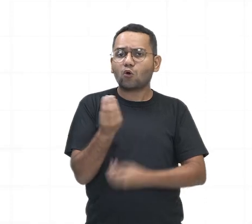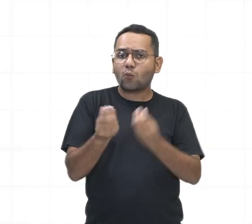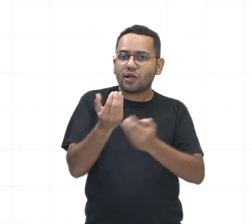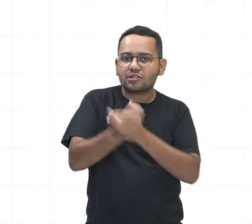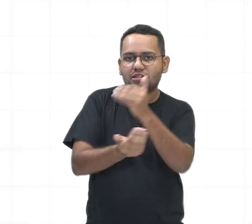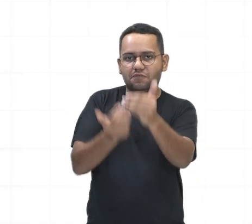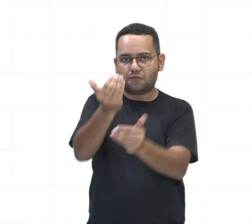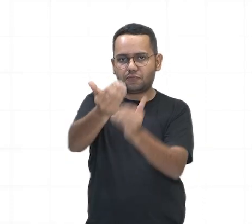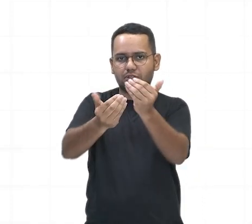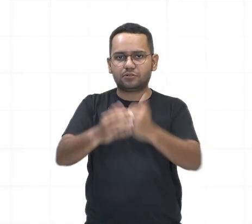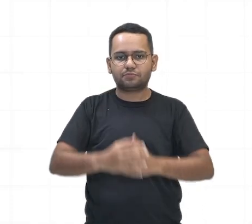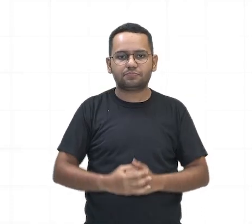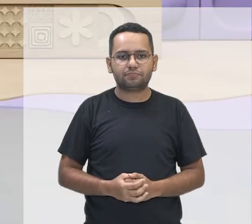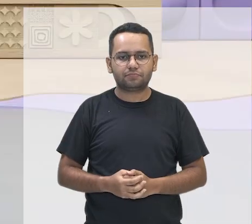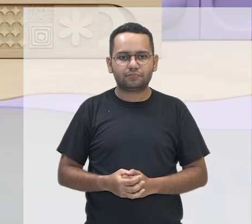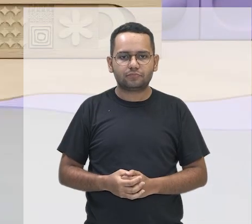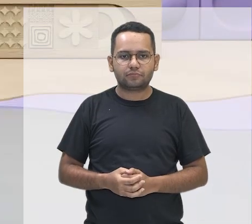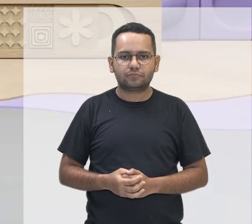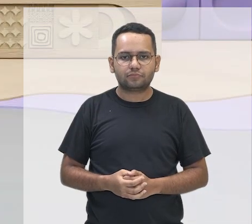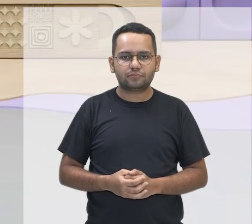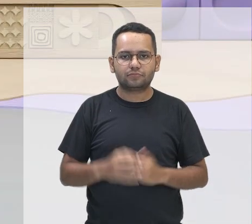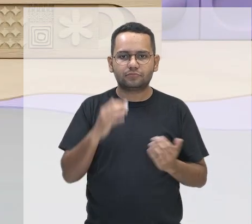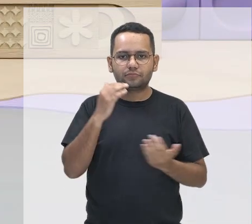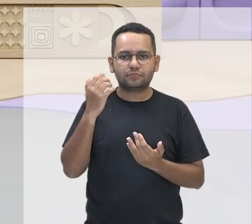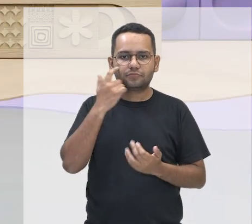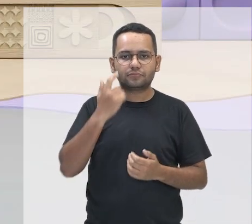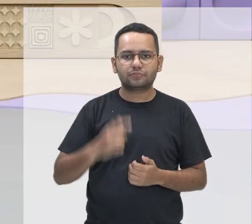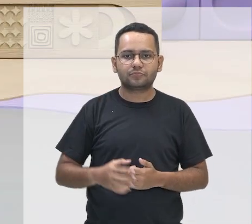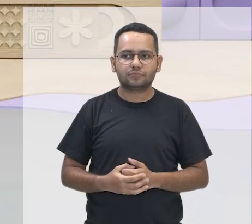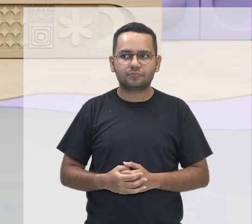construídos. É a partir